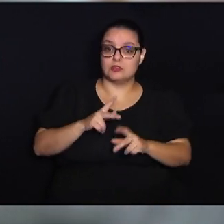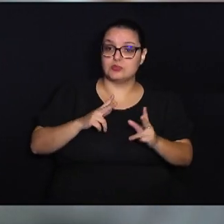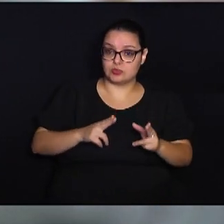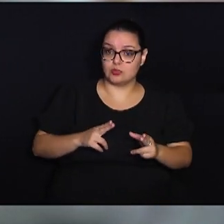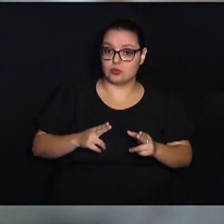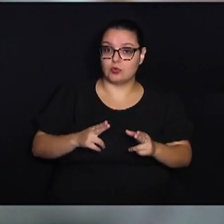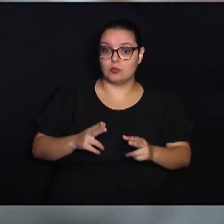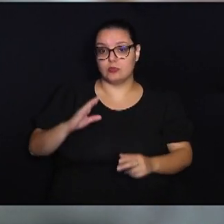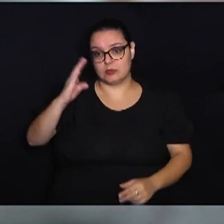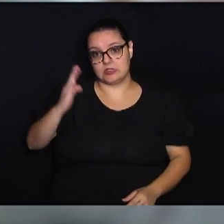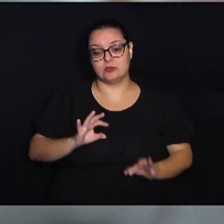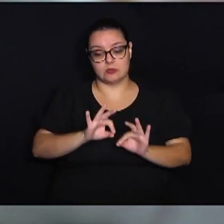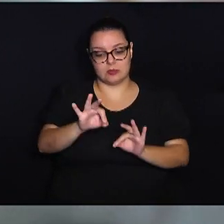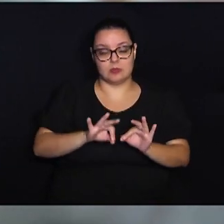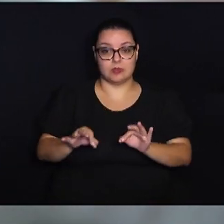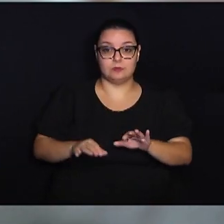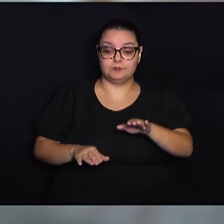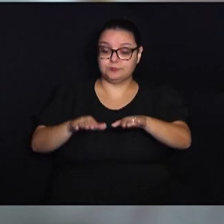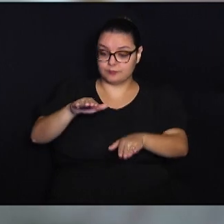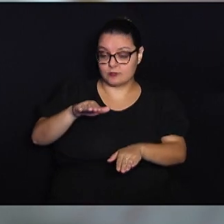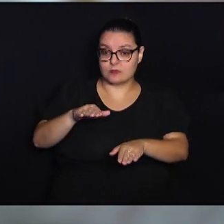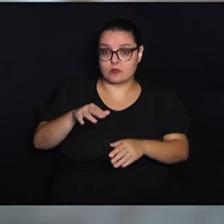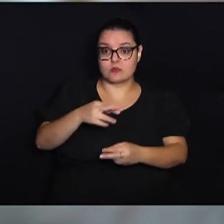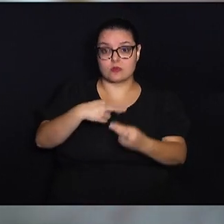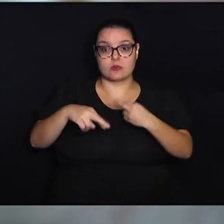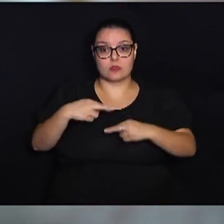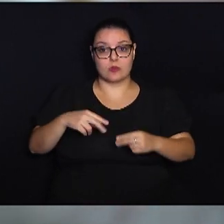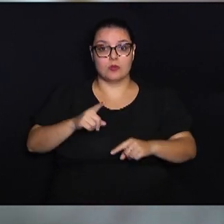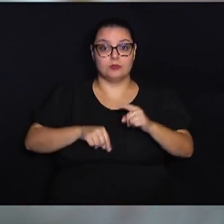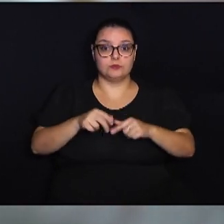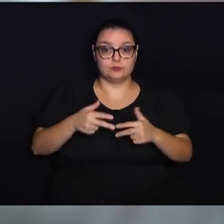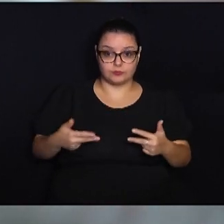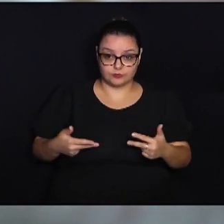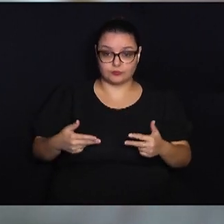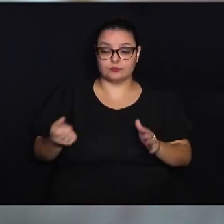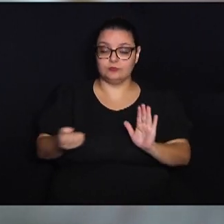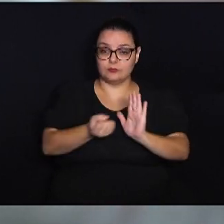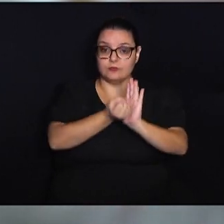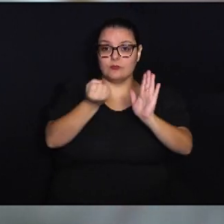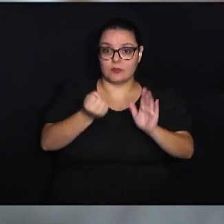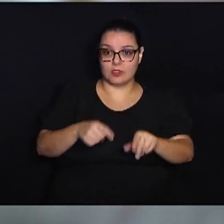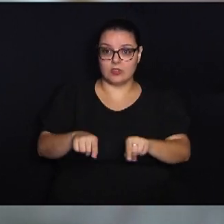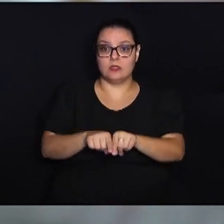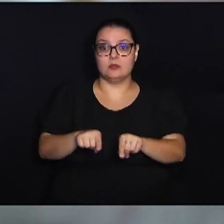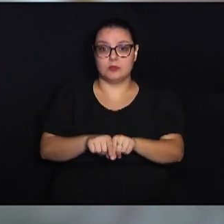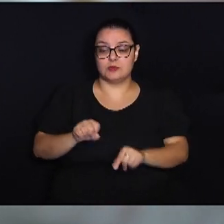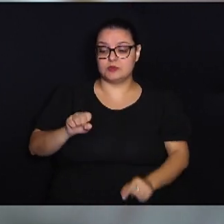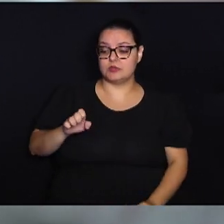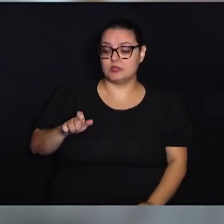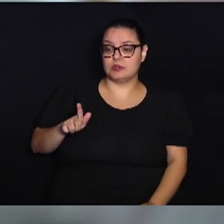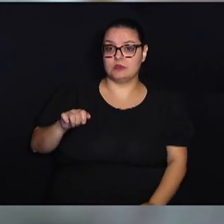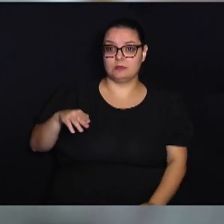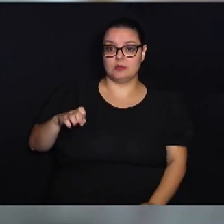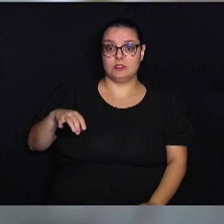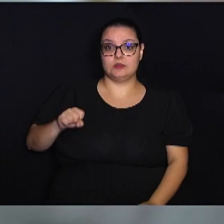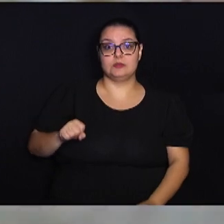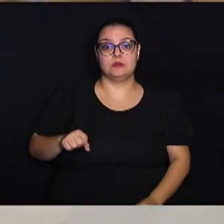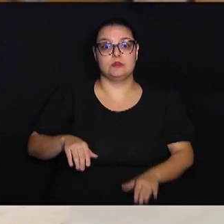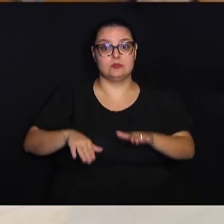preço subindo, o que está acontecendo é que o fluxo de saída ele está maior do que o fluxo de entrada. O que significa que, por alguns